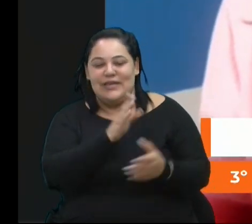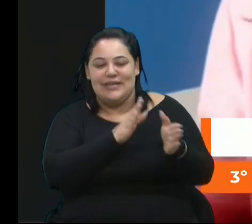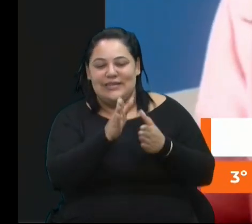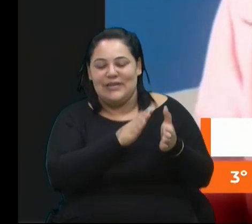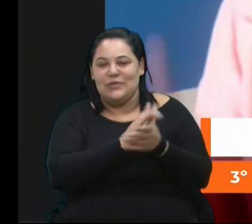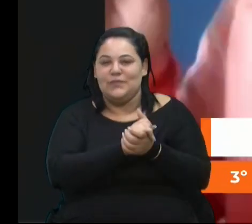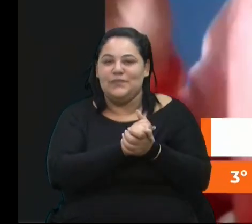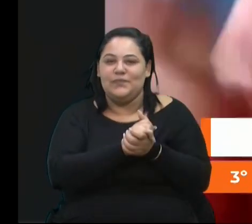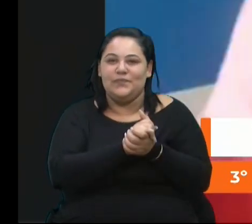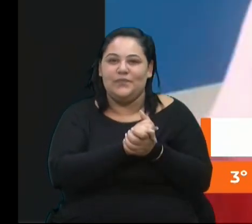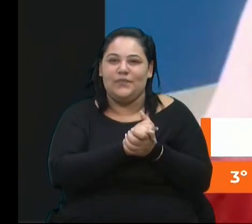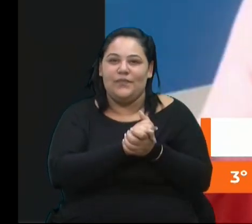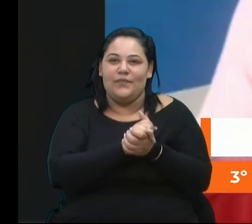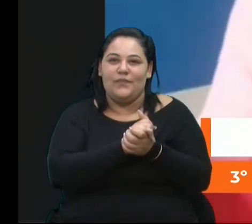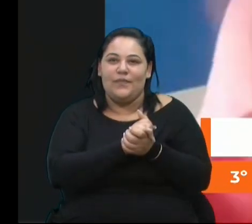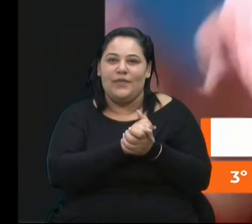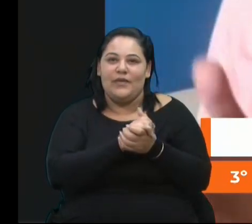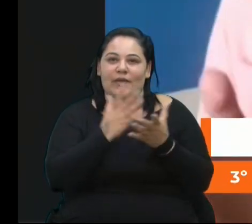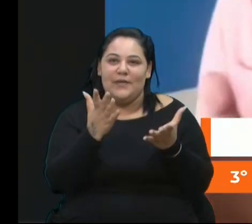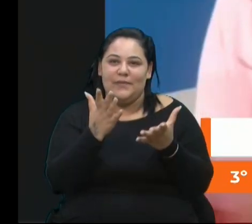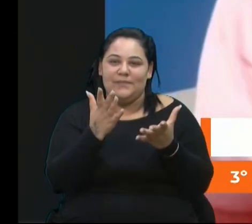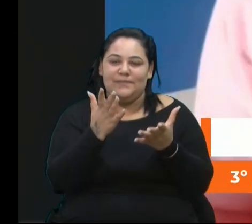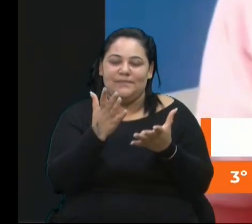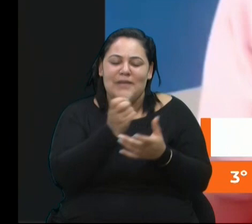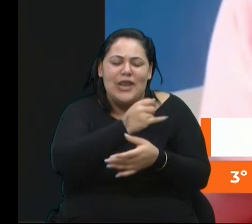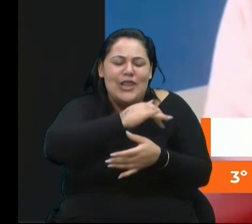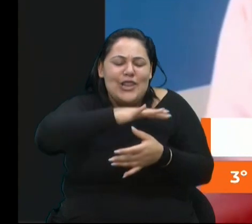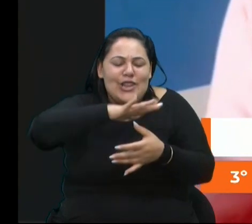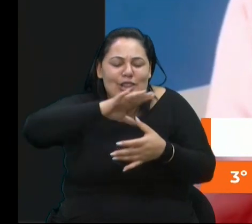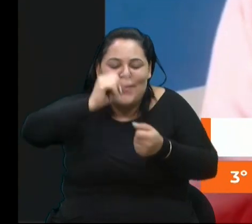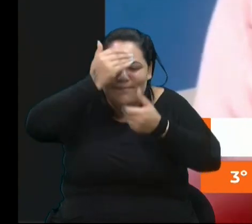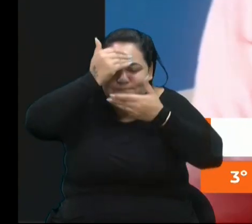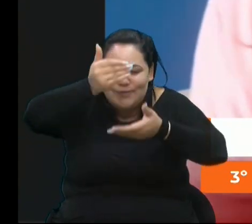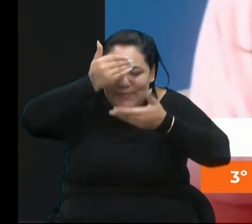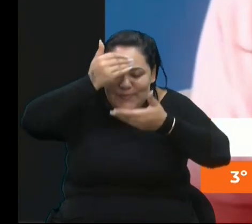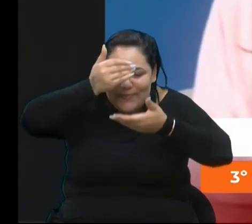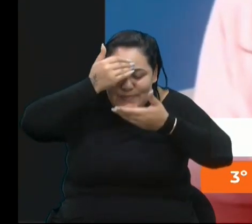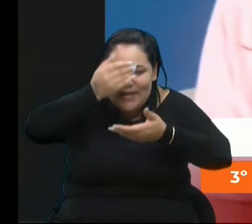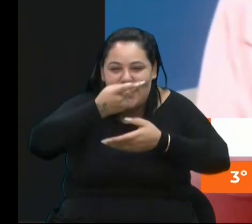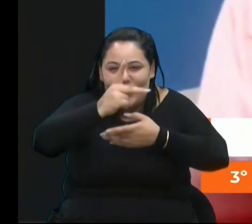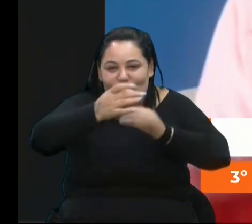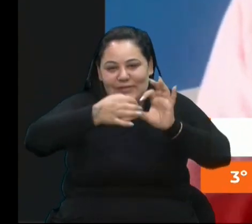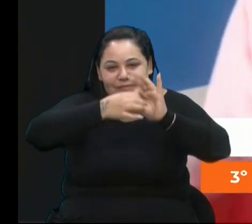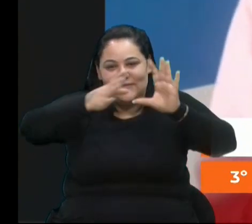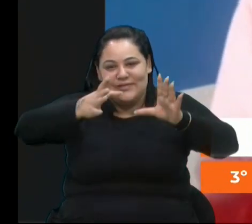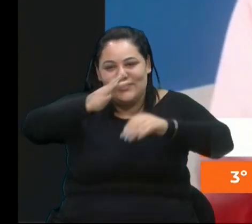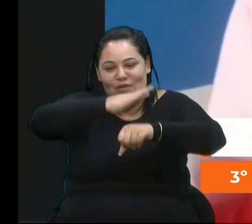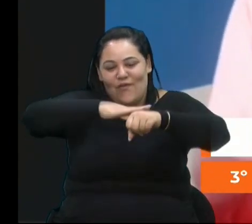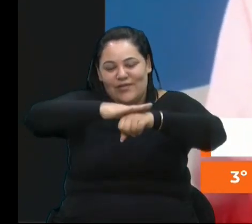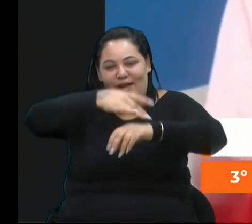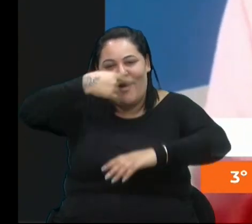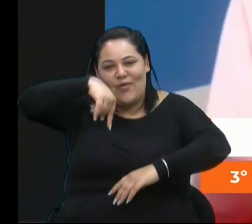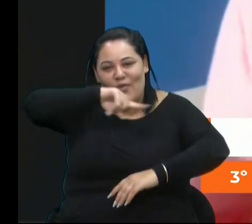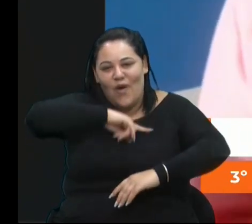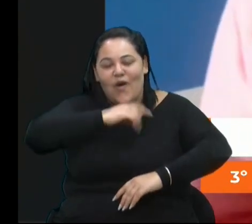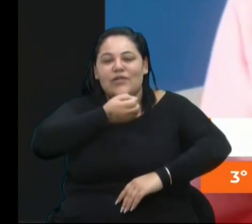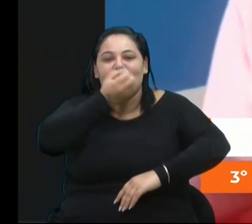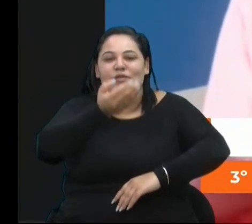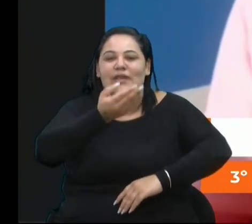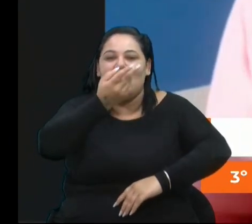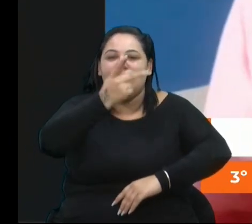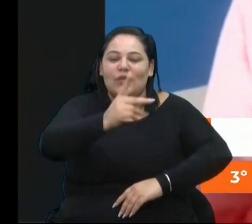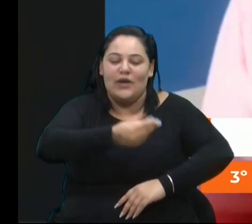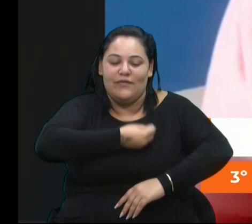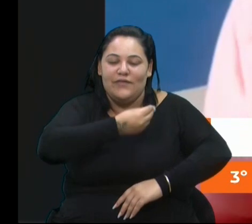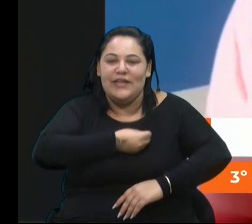direito. Então, milhões de vezes obrigada pela tua disponibilidade em falar conosco, em contar um pouco da